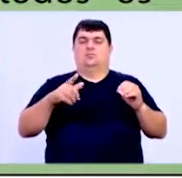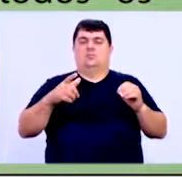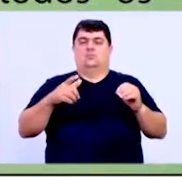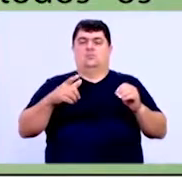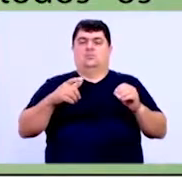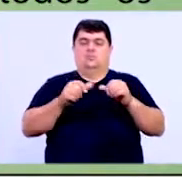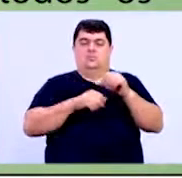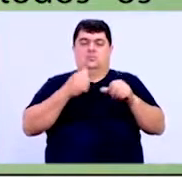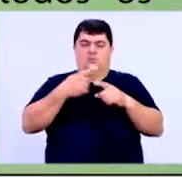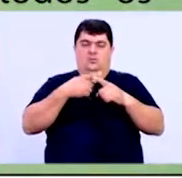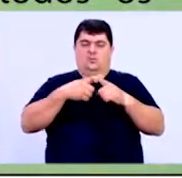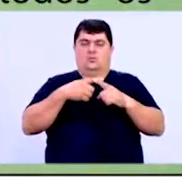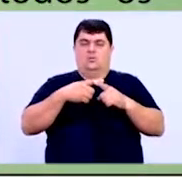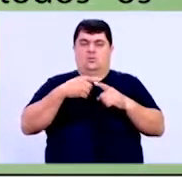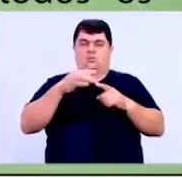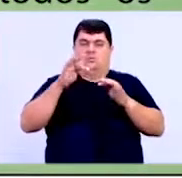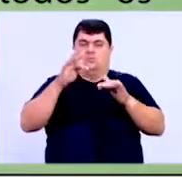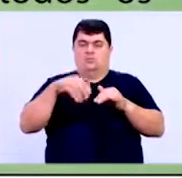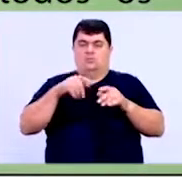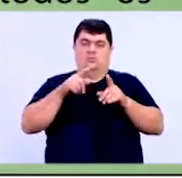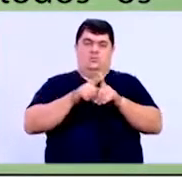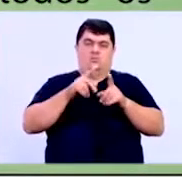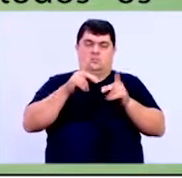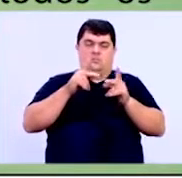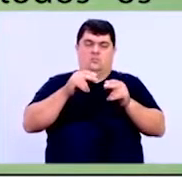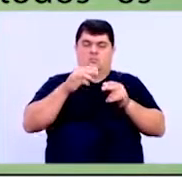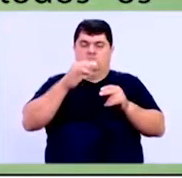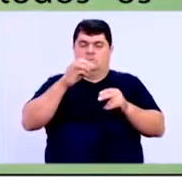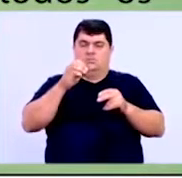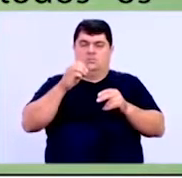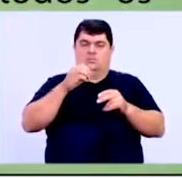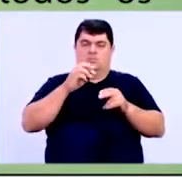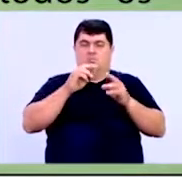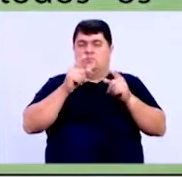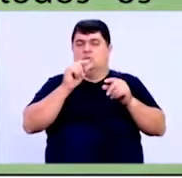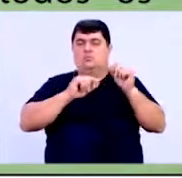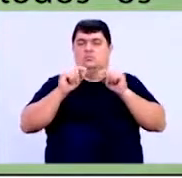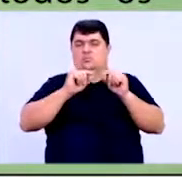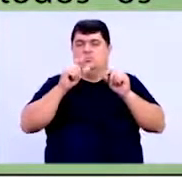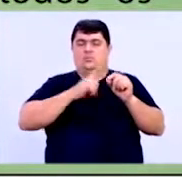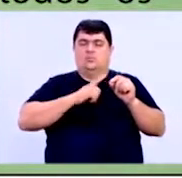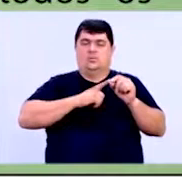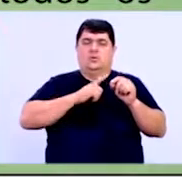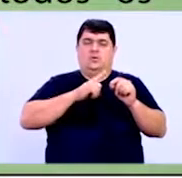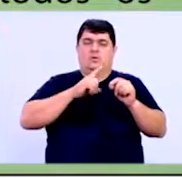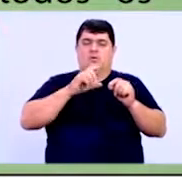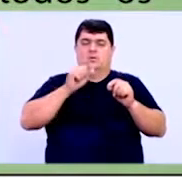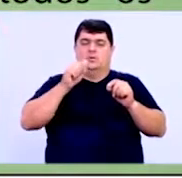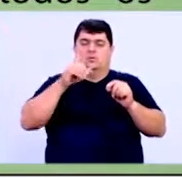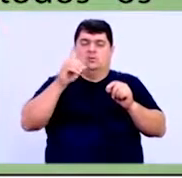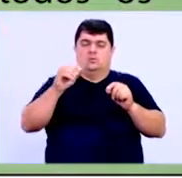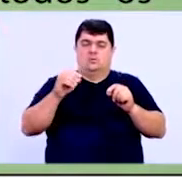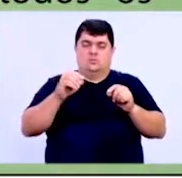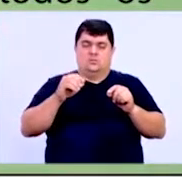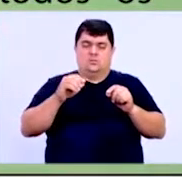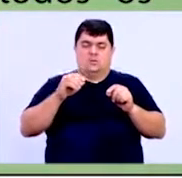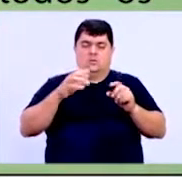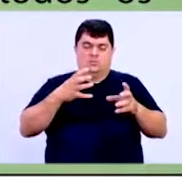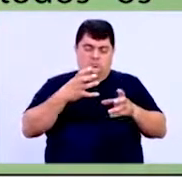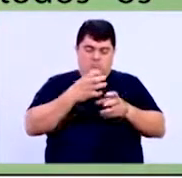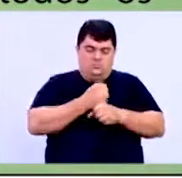inicial. A diferença do período é o saldo resultante de todos